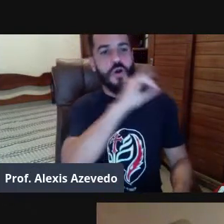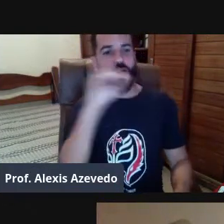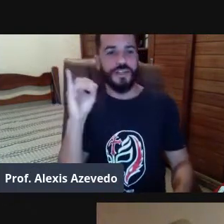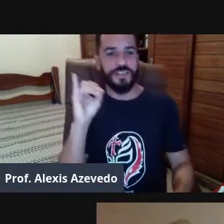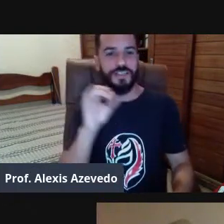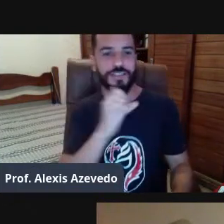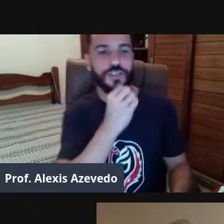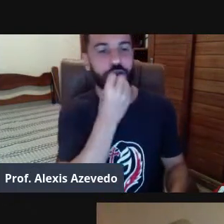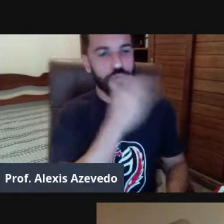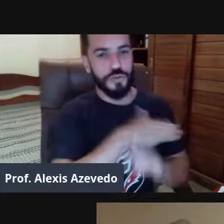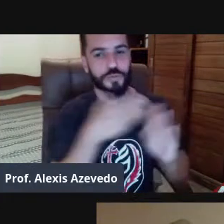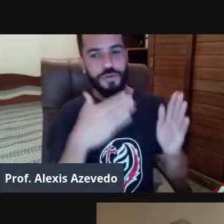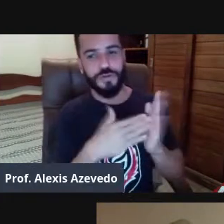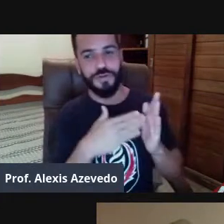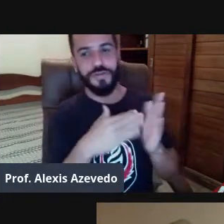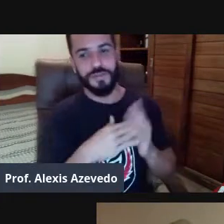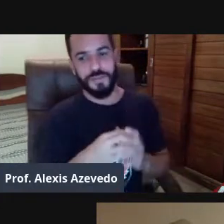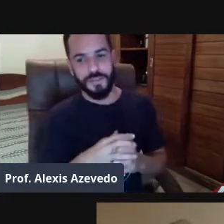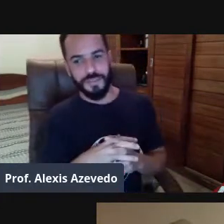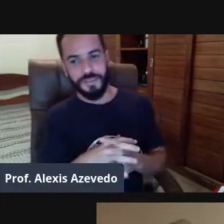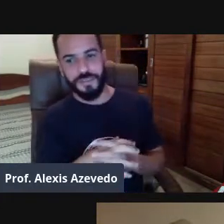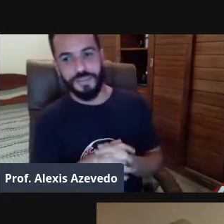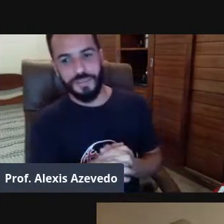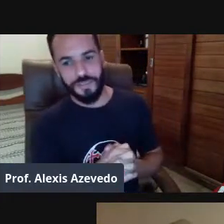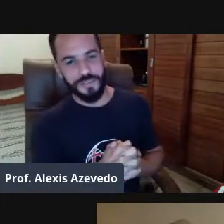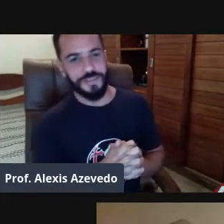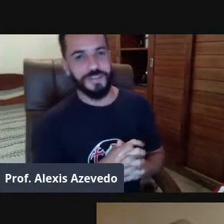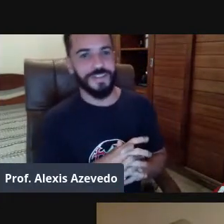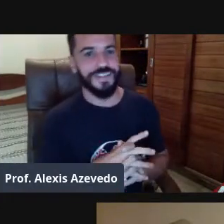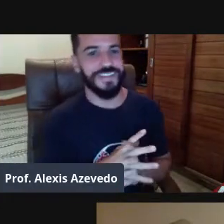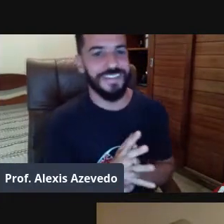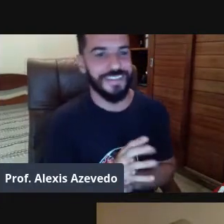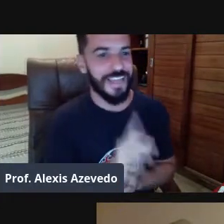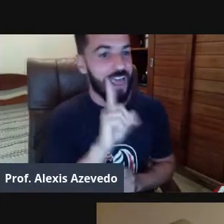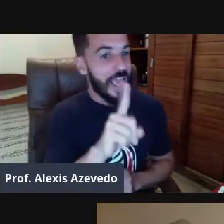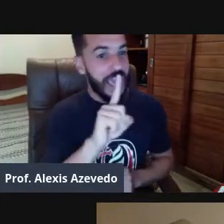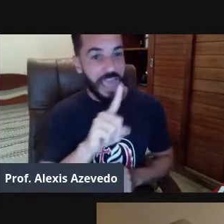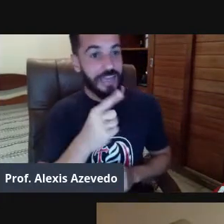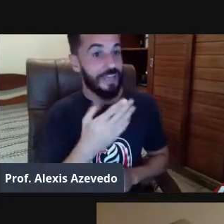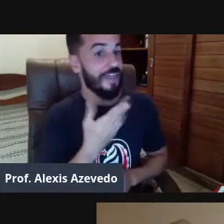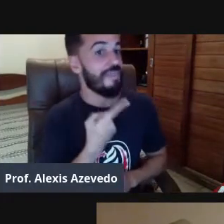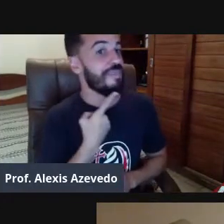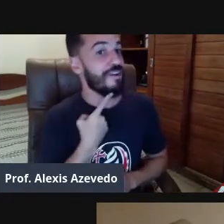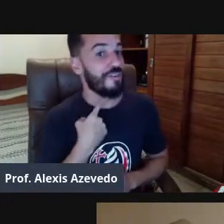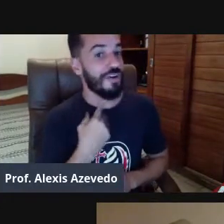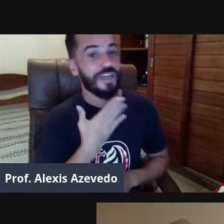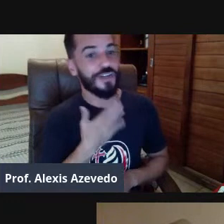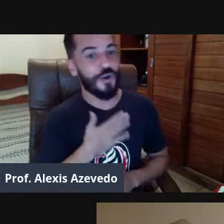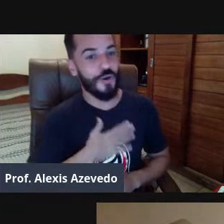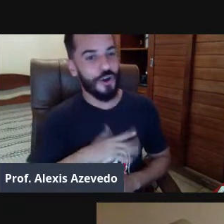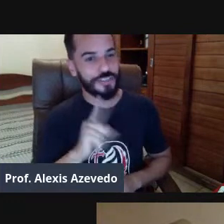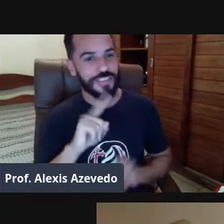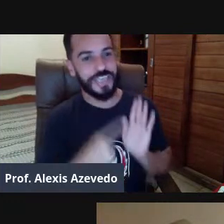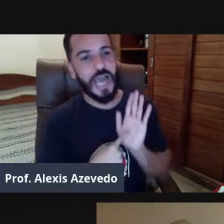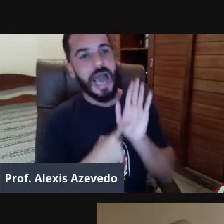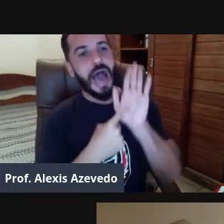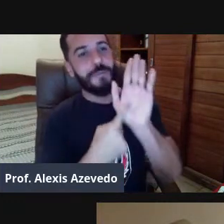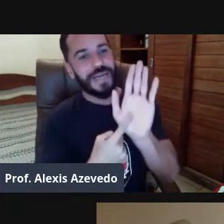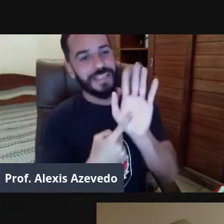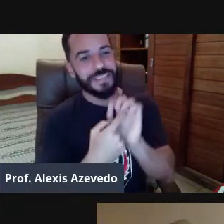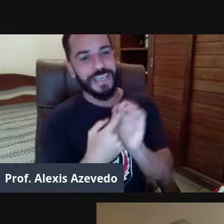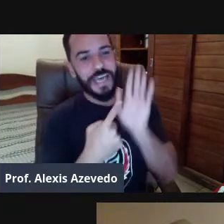E olha que para ela, gente, é um sacrifício. Daniela não gosta de aparecer. Várias reuniões que a gente faz, a gente não vê